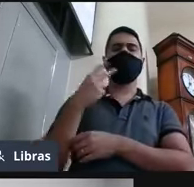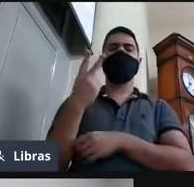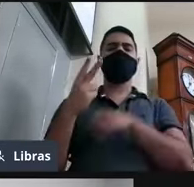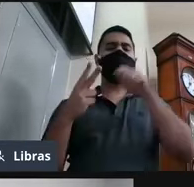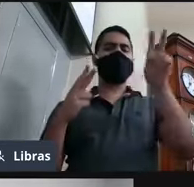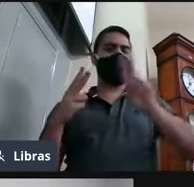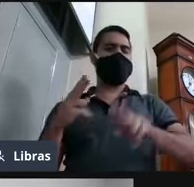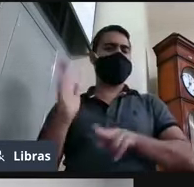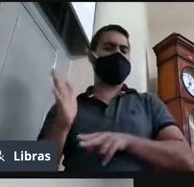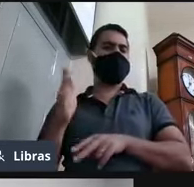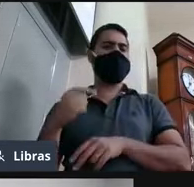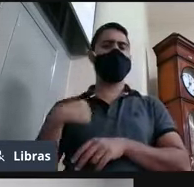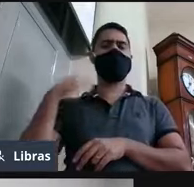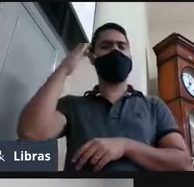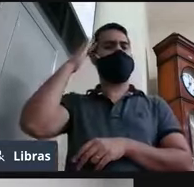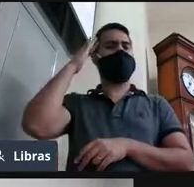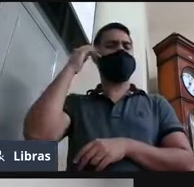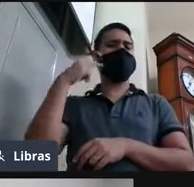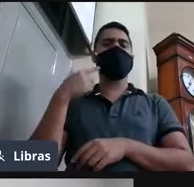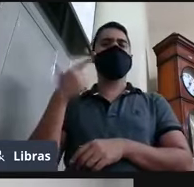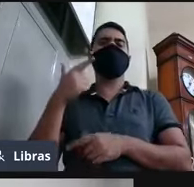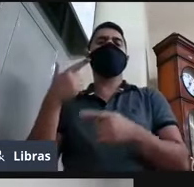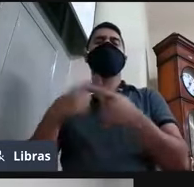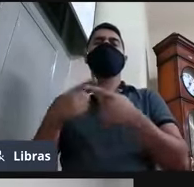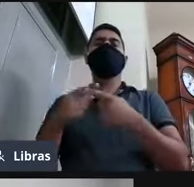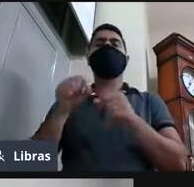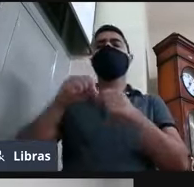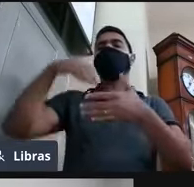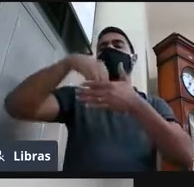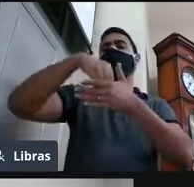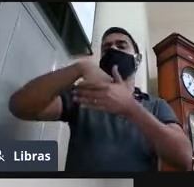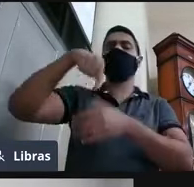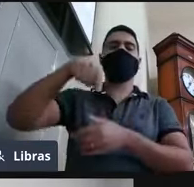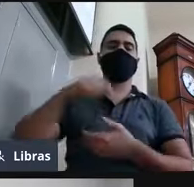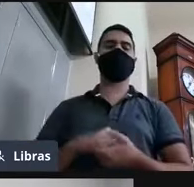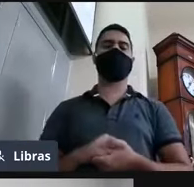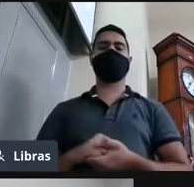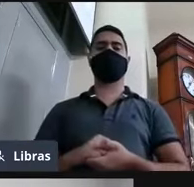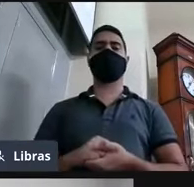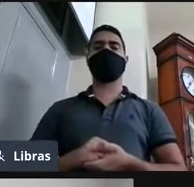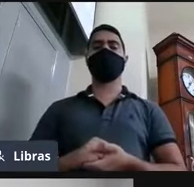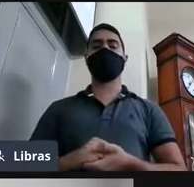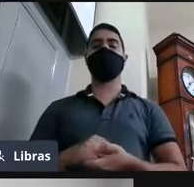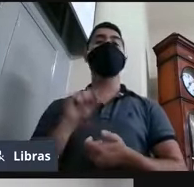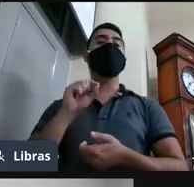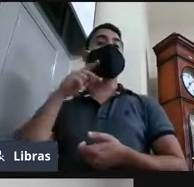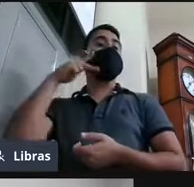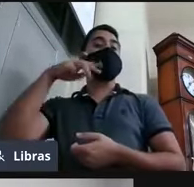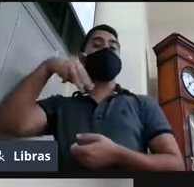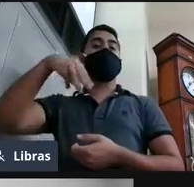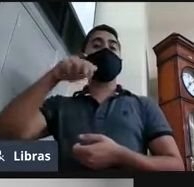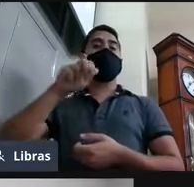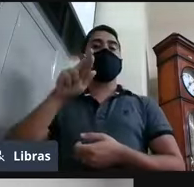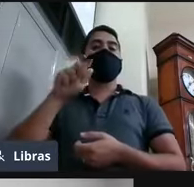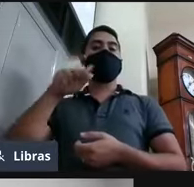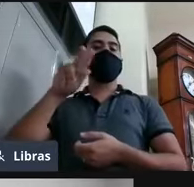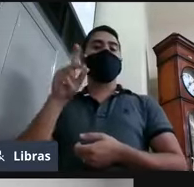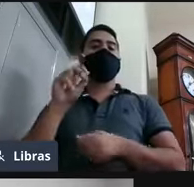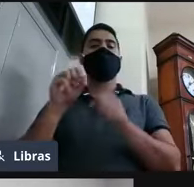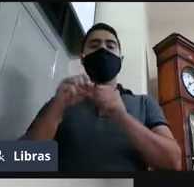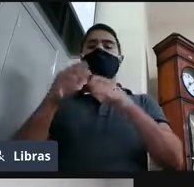mandatos, eu acho que não tem por que a gente estar fazendo uma votação aqui. O que o novo vereador Marquinhos está pedindo é